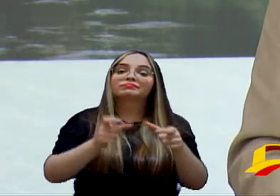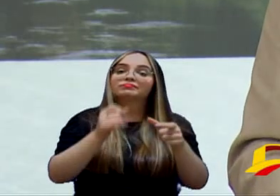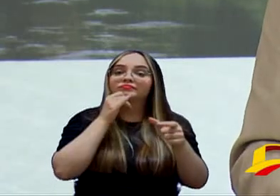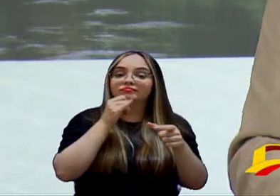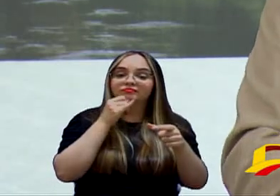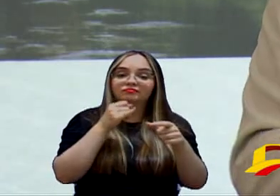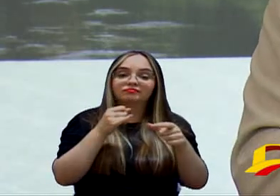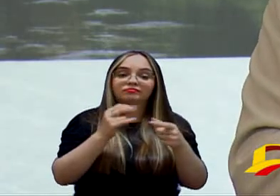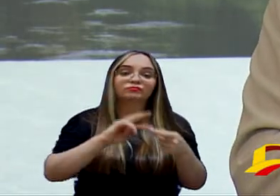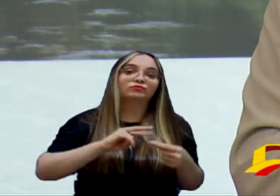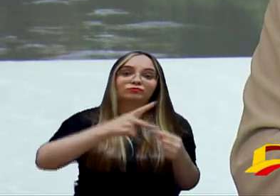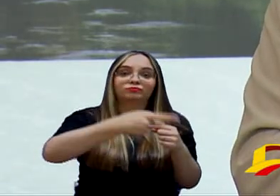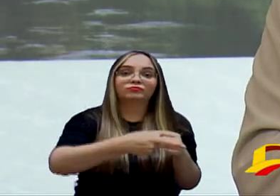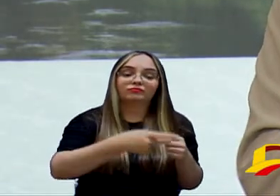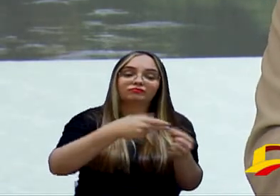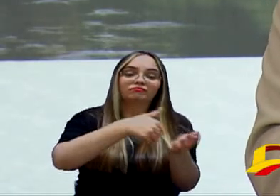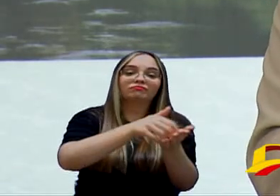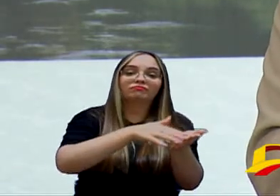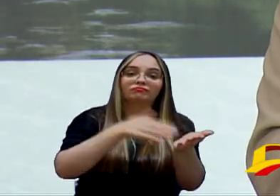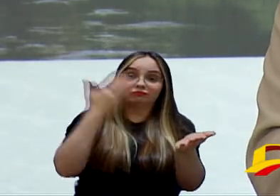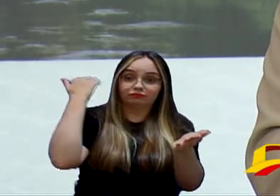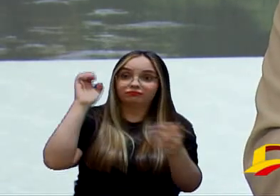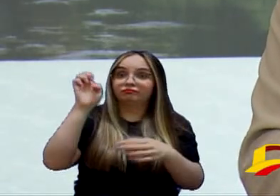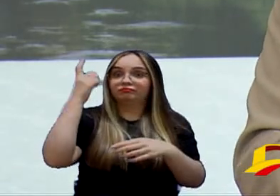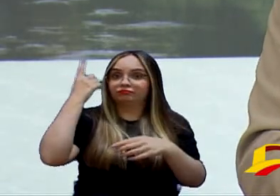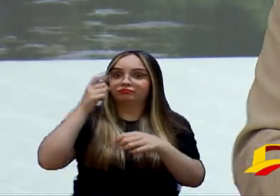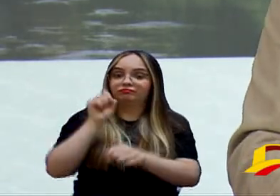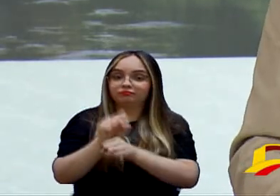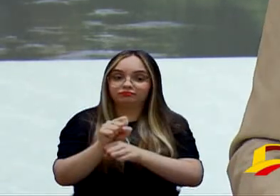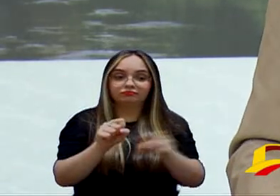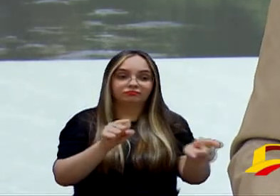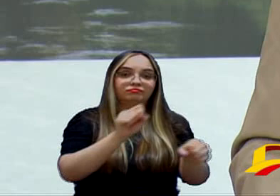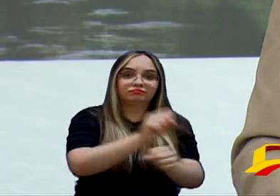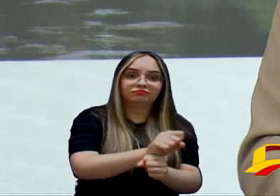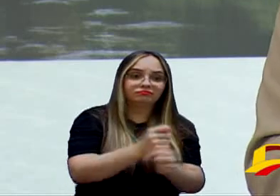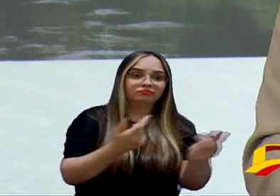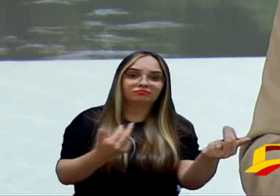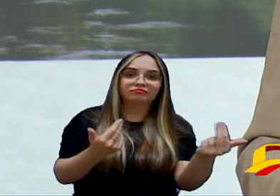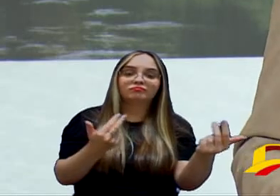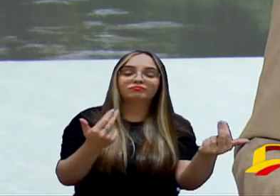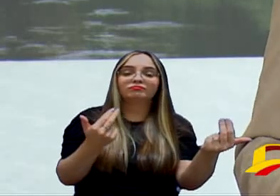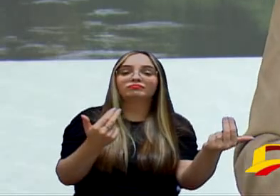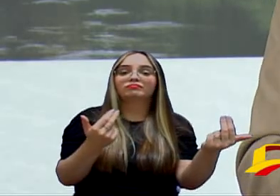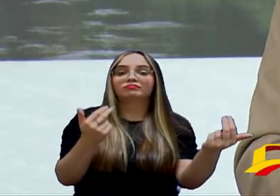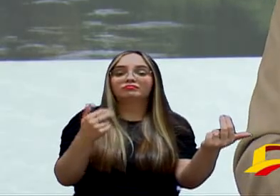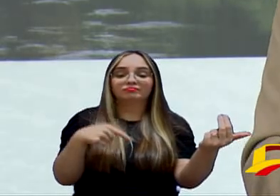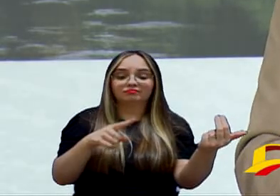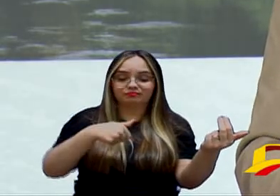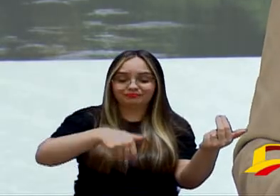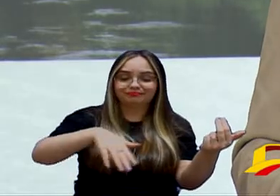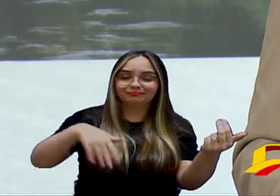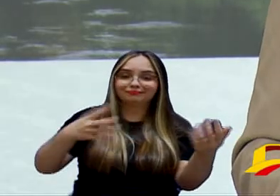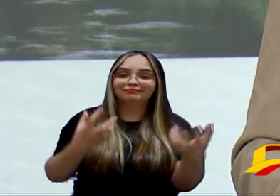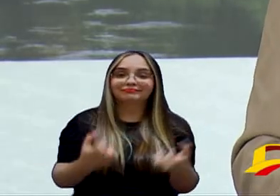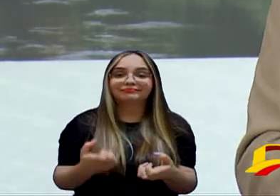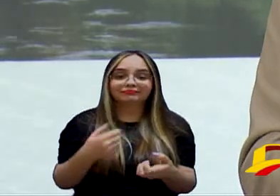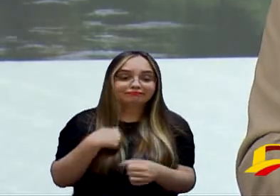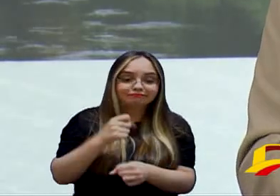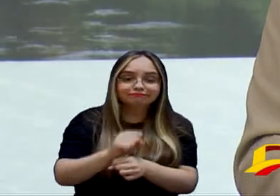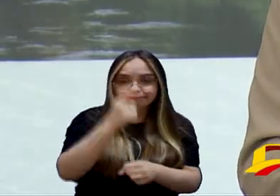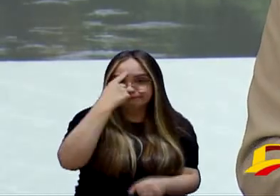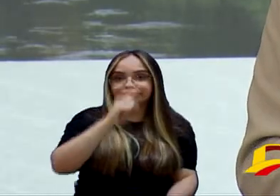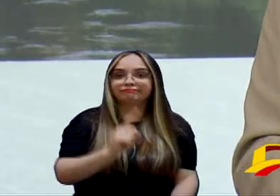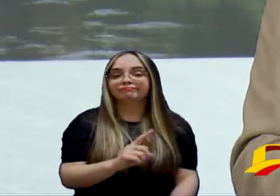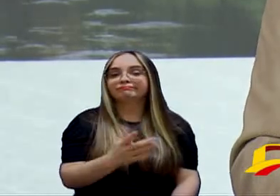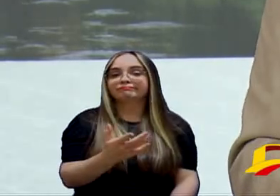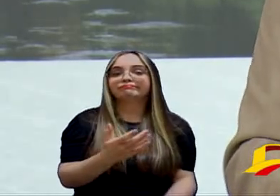Pai então tem nos dois lados tem a placa pare e evitar um acidente lombada teve um caso lá esses dias que